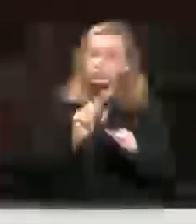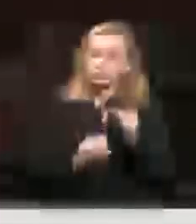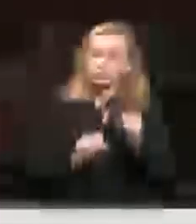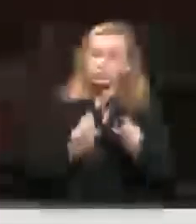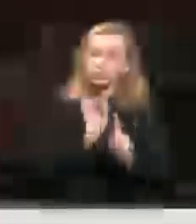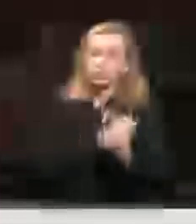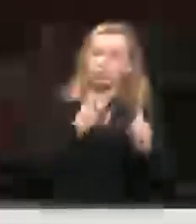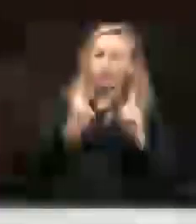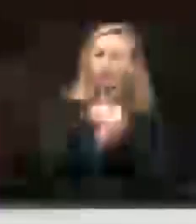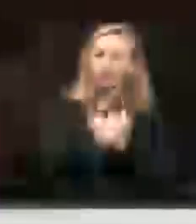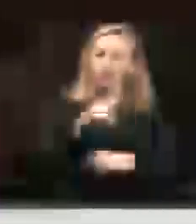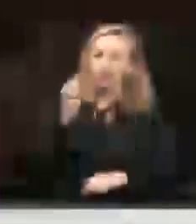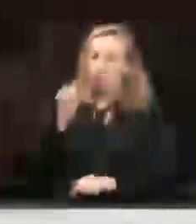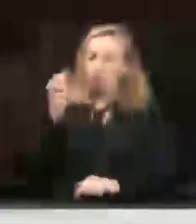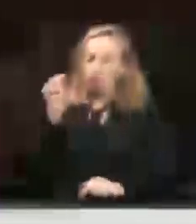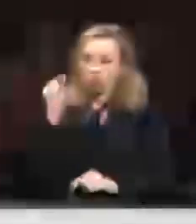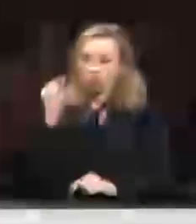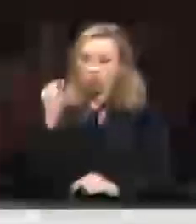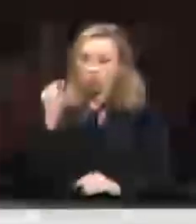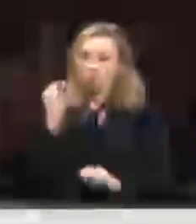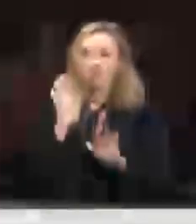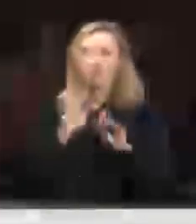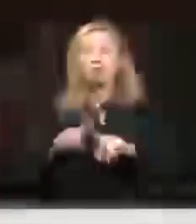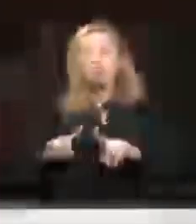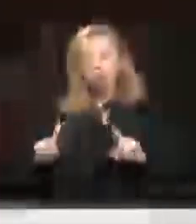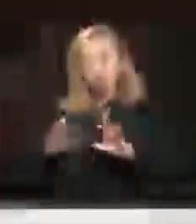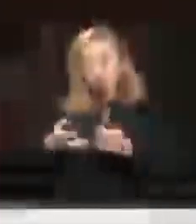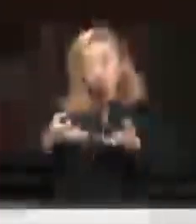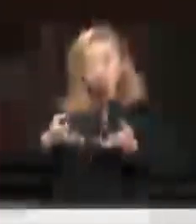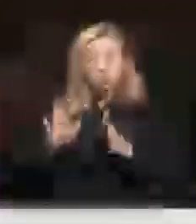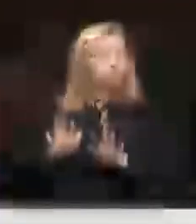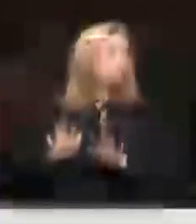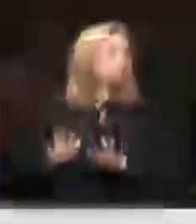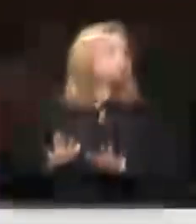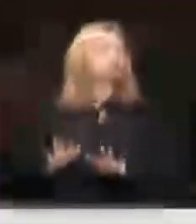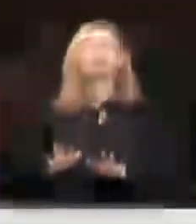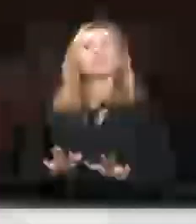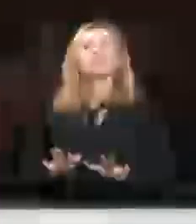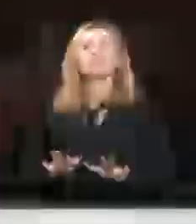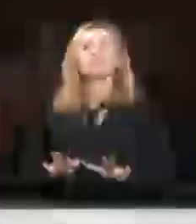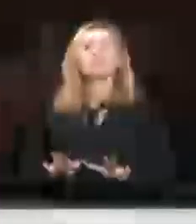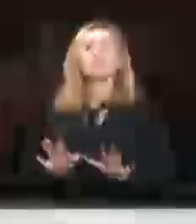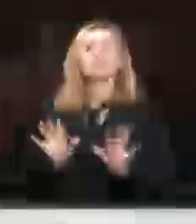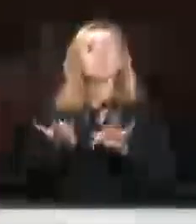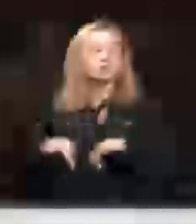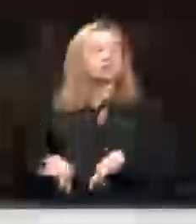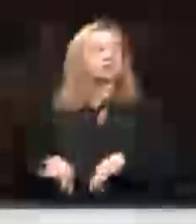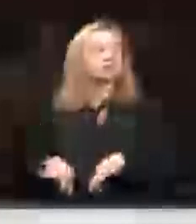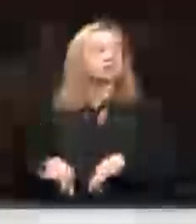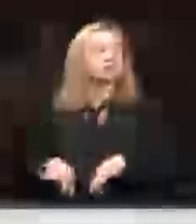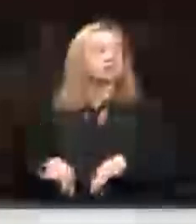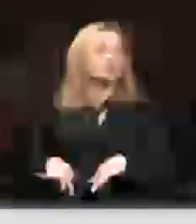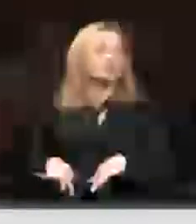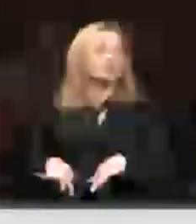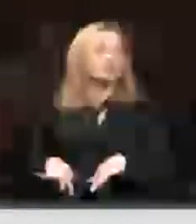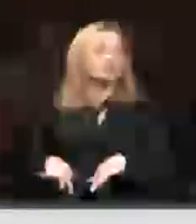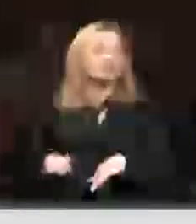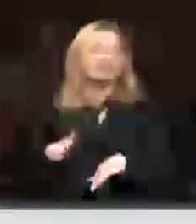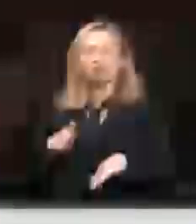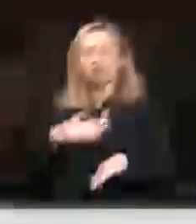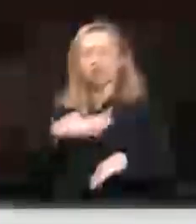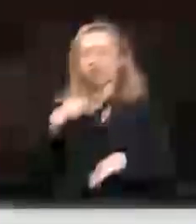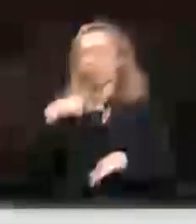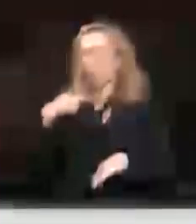o vitorioso. Mas eu queria, ao encerrar esse meu pronunciamento,